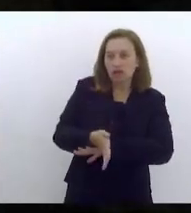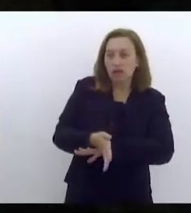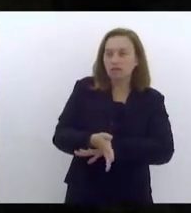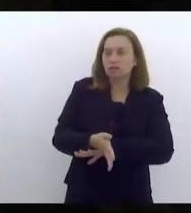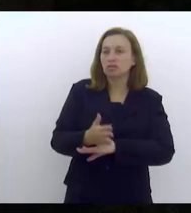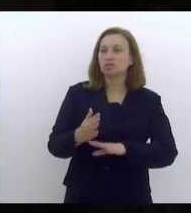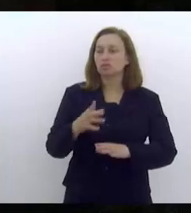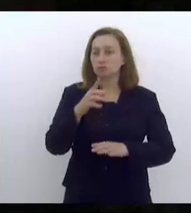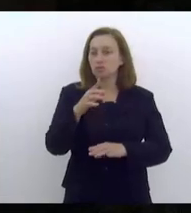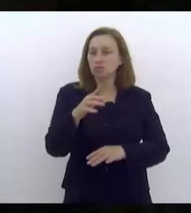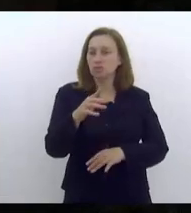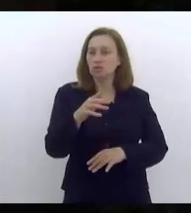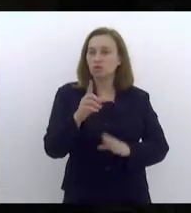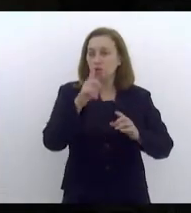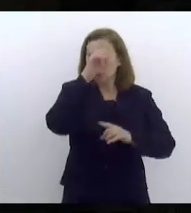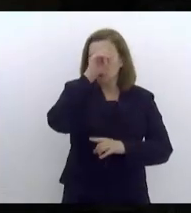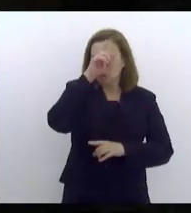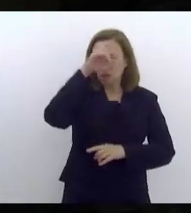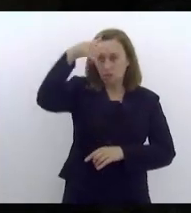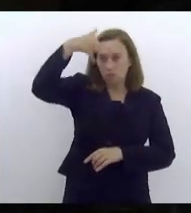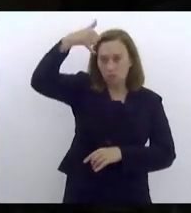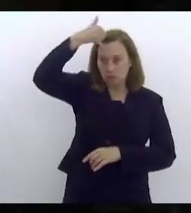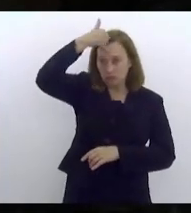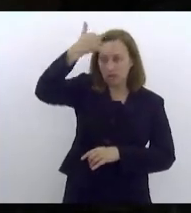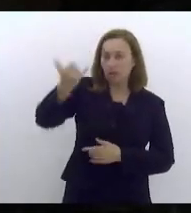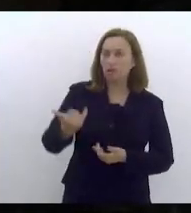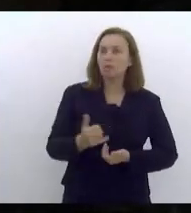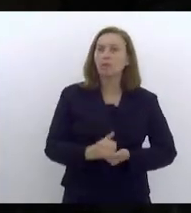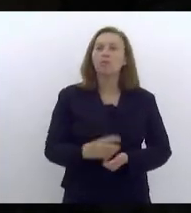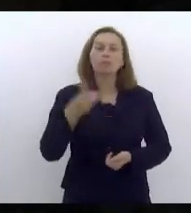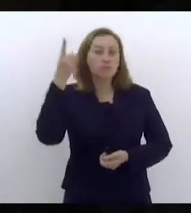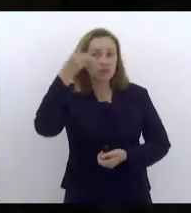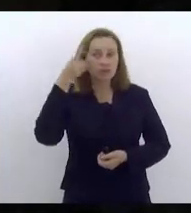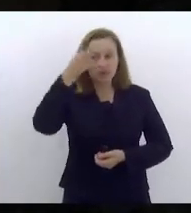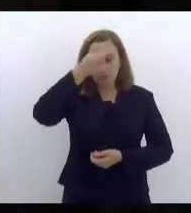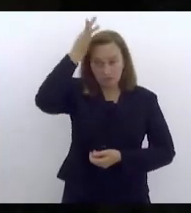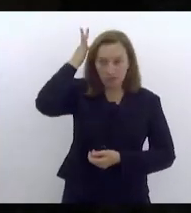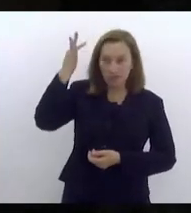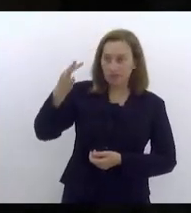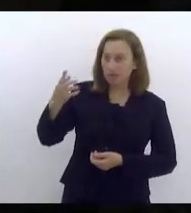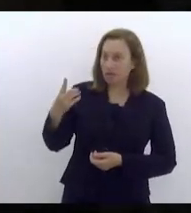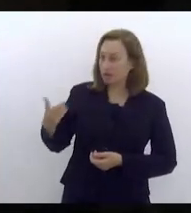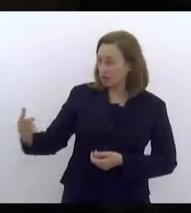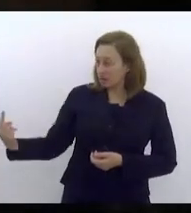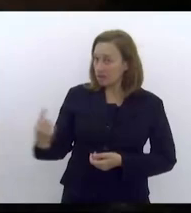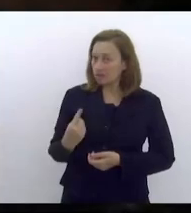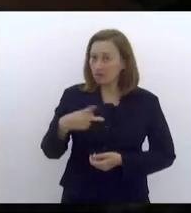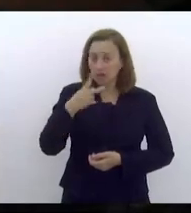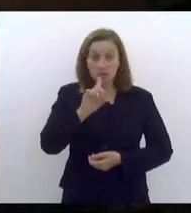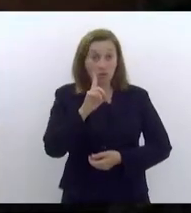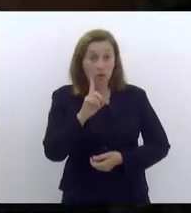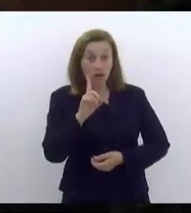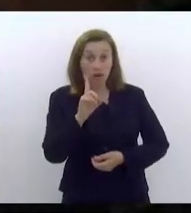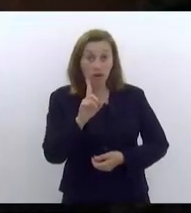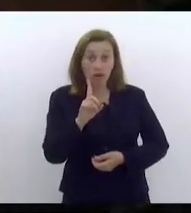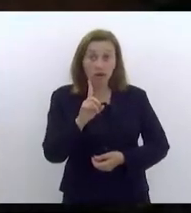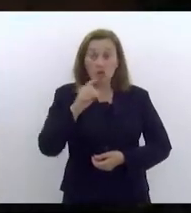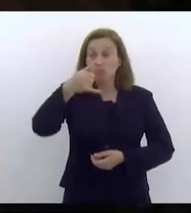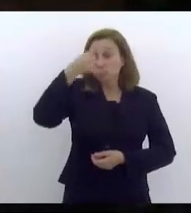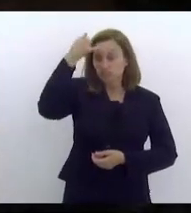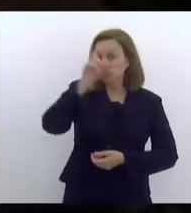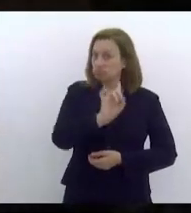extrema-unção, enfim, meu querido deputado Fred estava aqui falando que não é bem isso, não é bem a